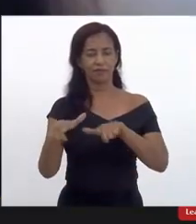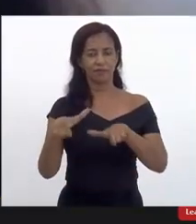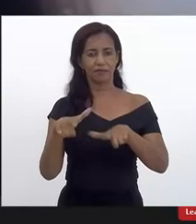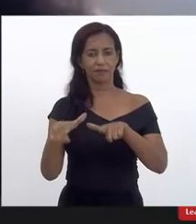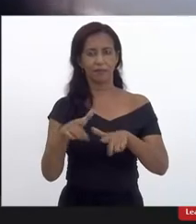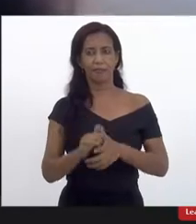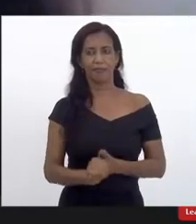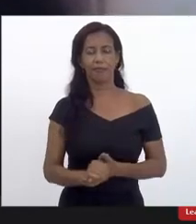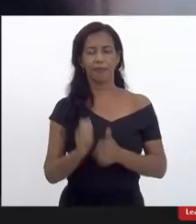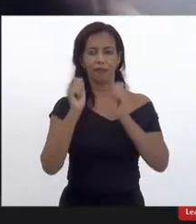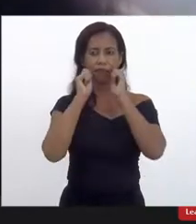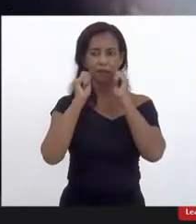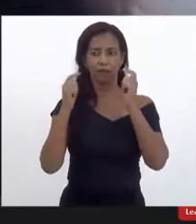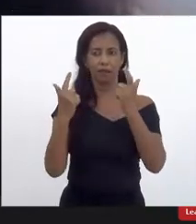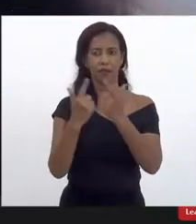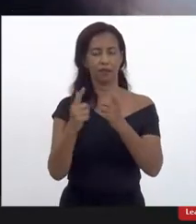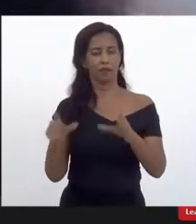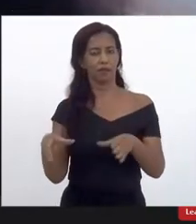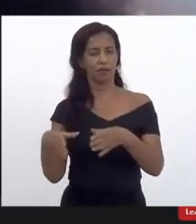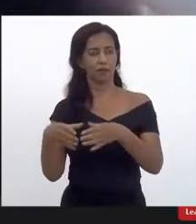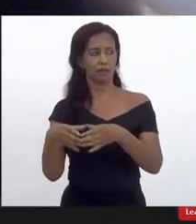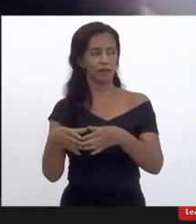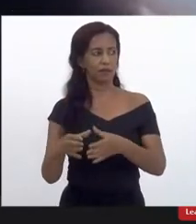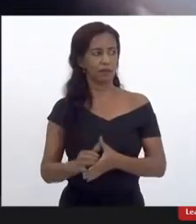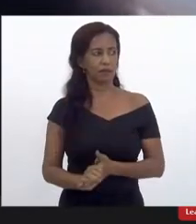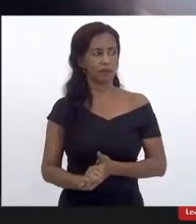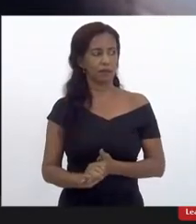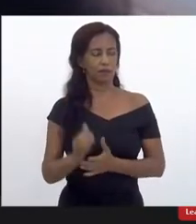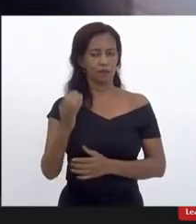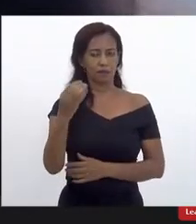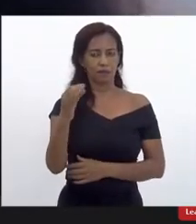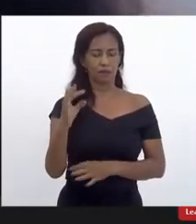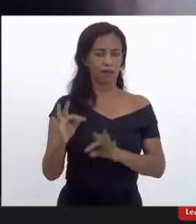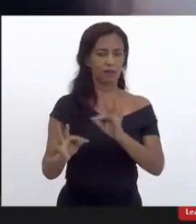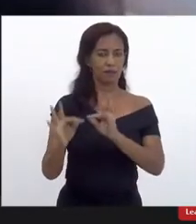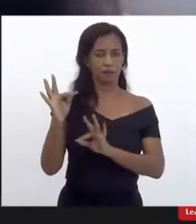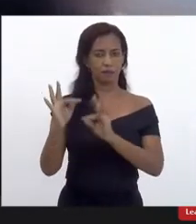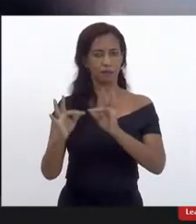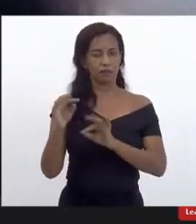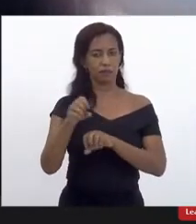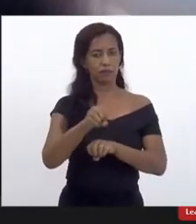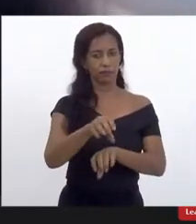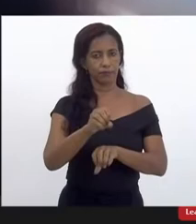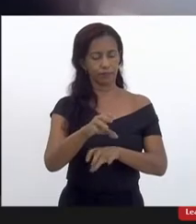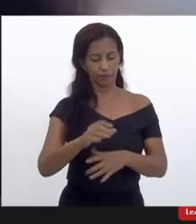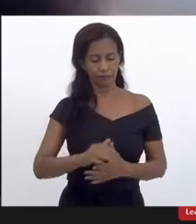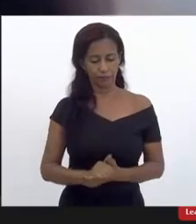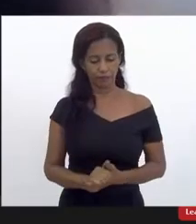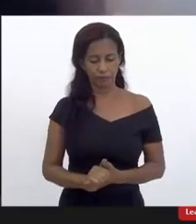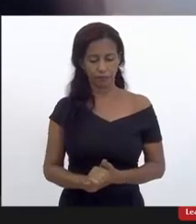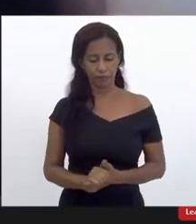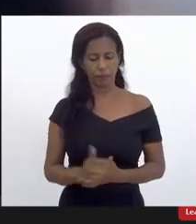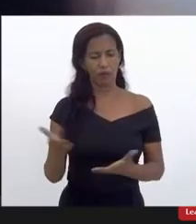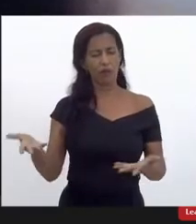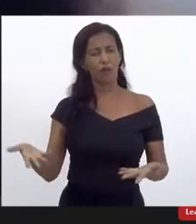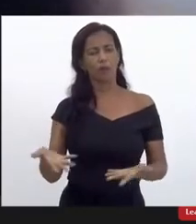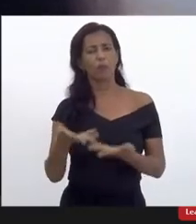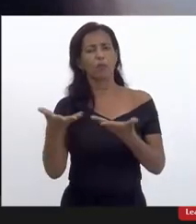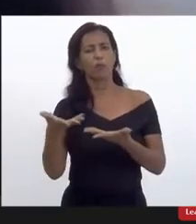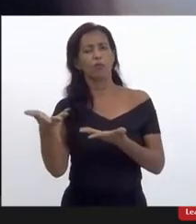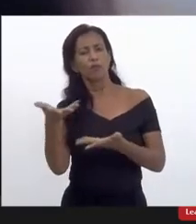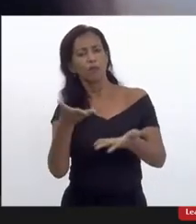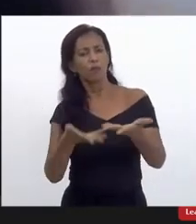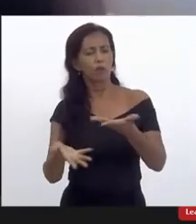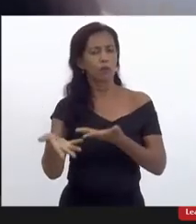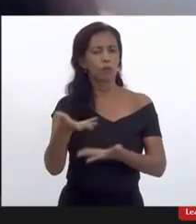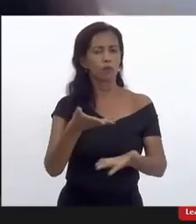da ALERJ, da equipe de Ciência, Tecnologia e Educação, por promover